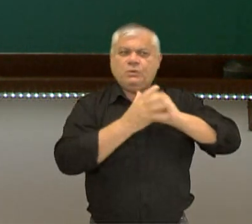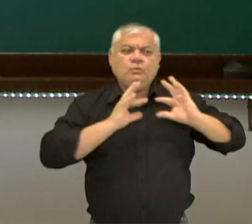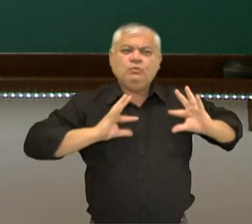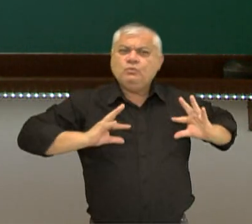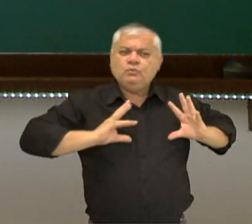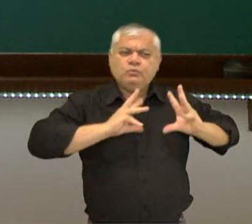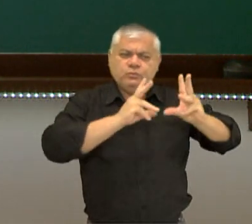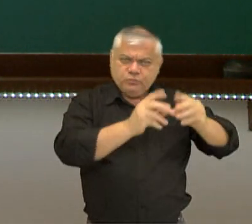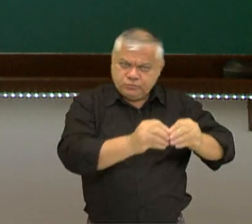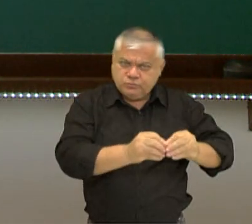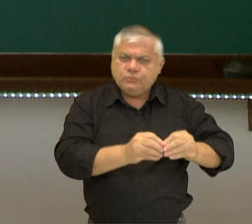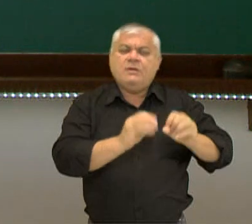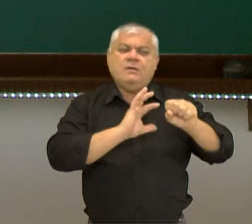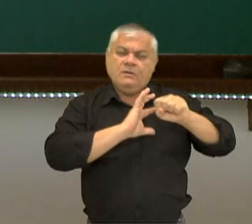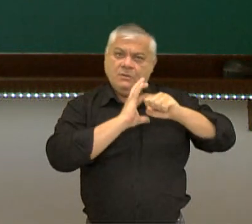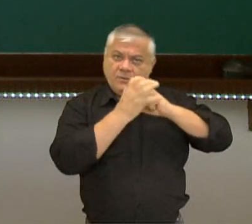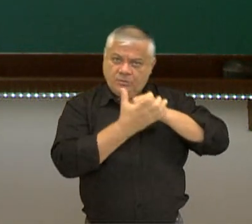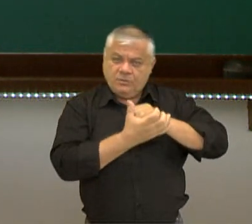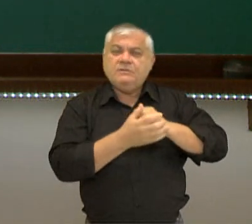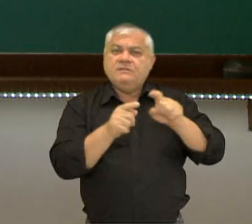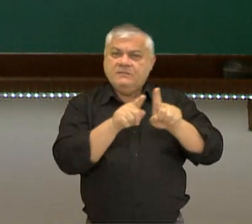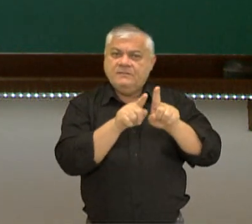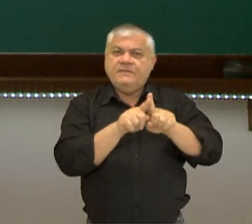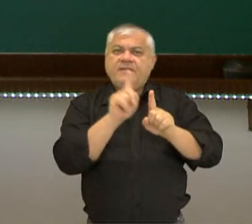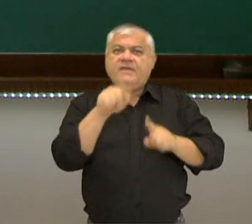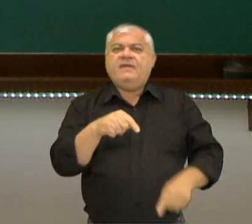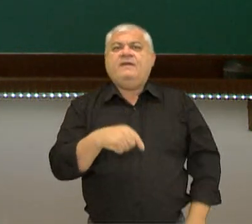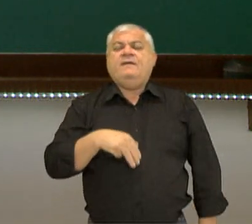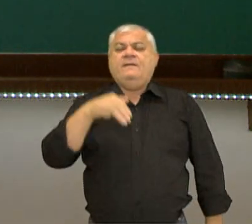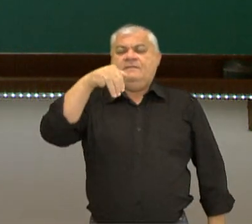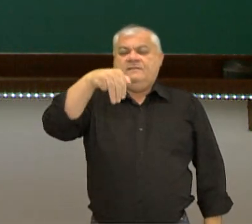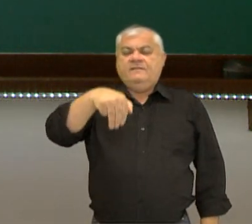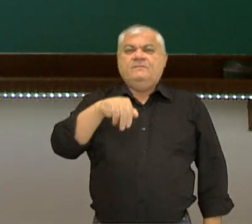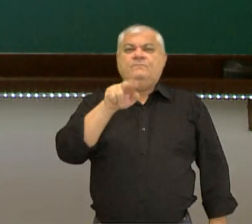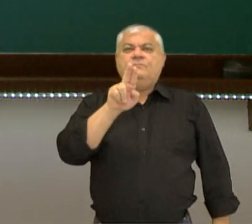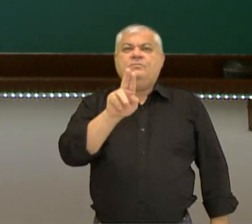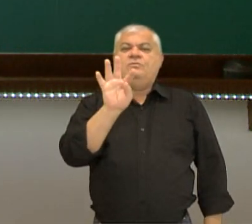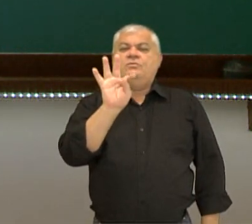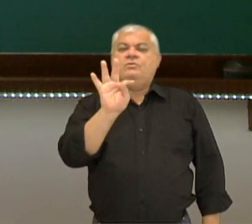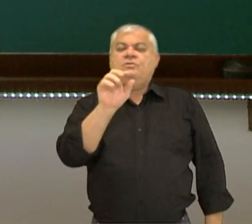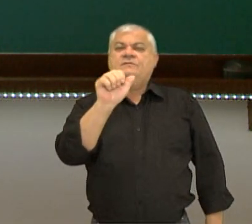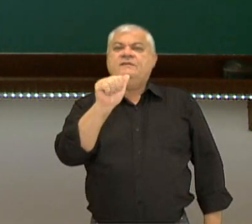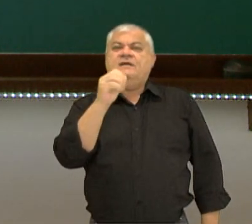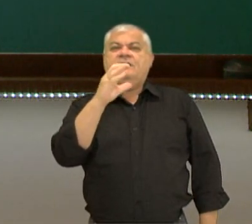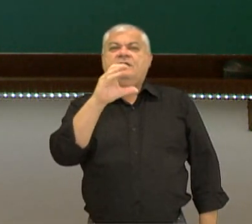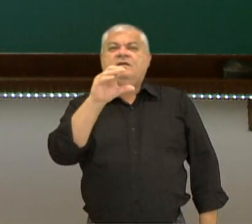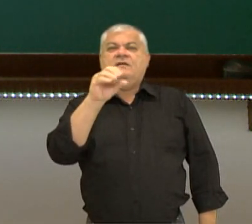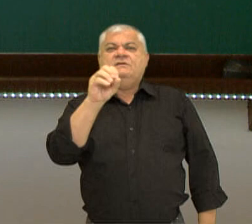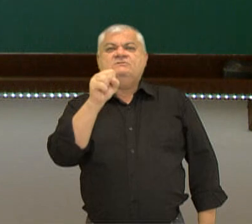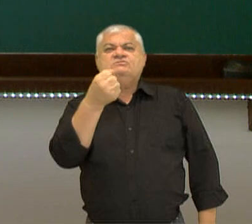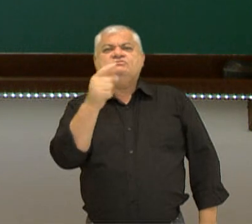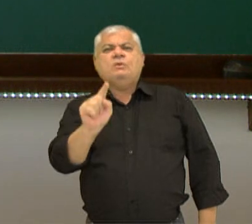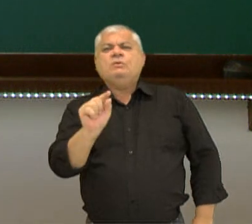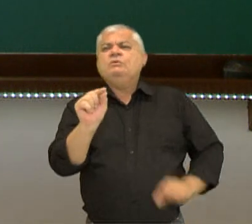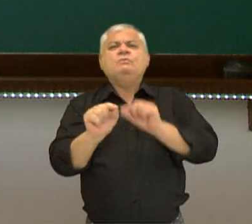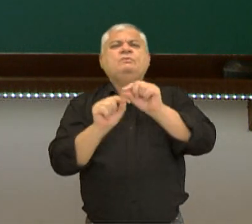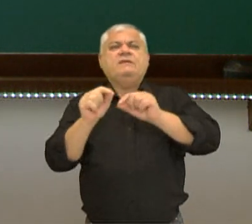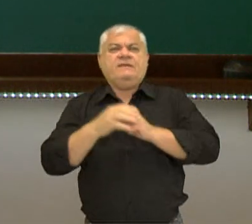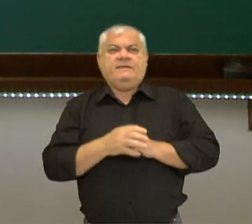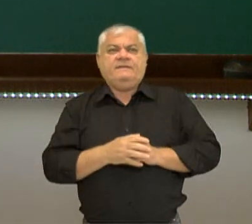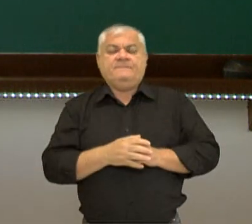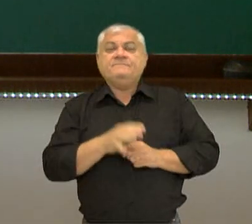vírus, incluindo o coronavírus, é a capacidade de mutações. O que isso quer dizer?